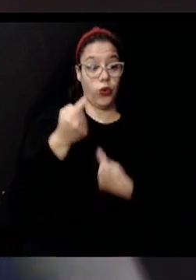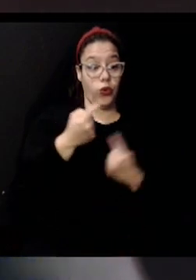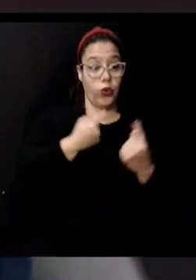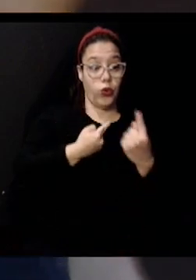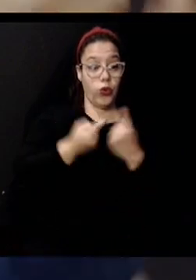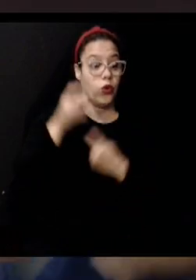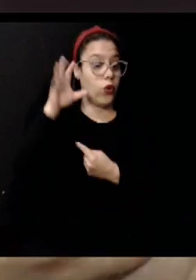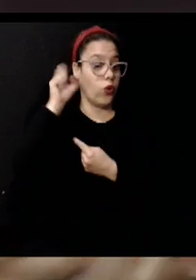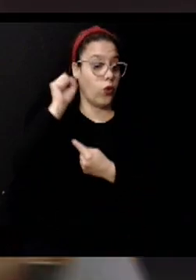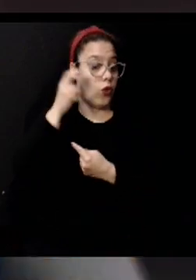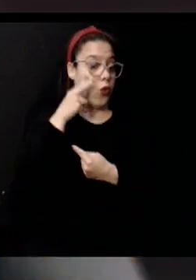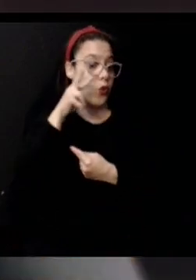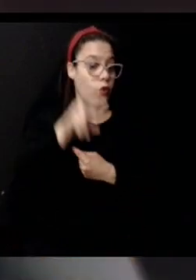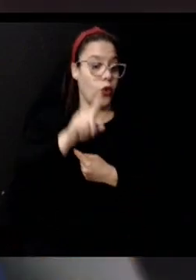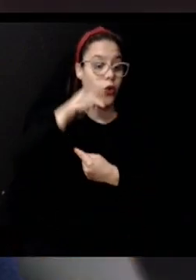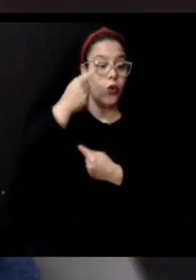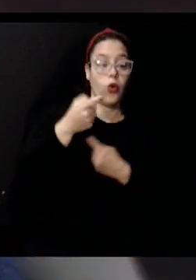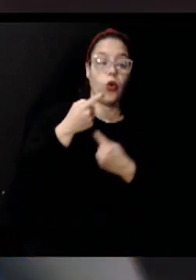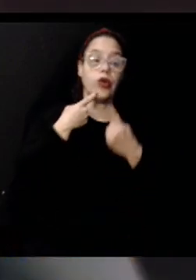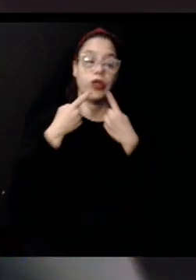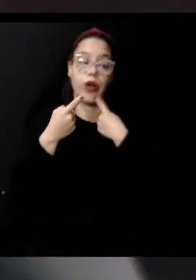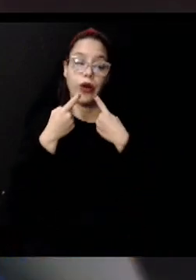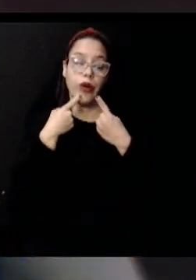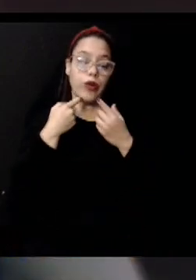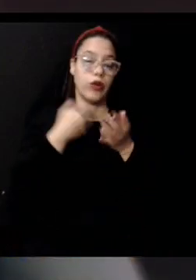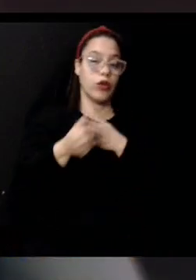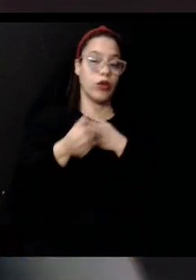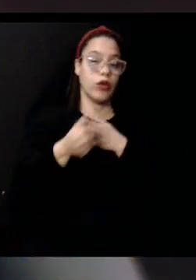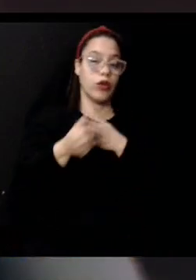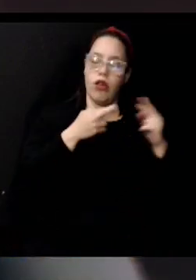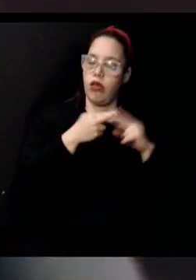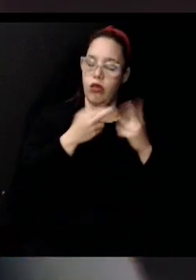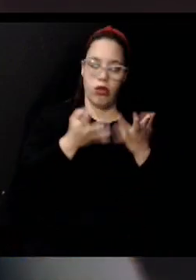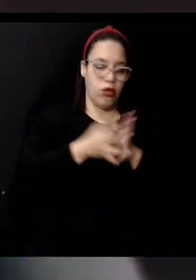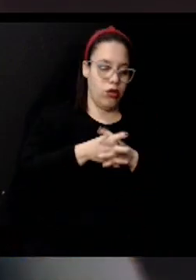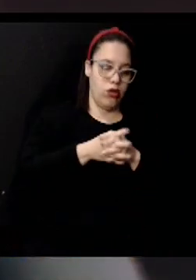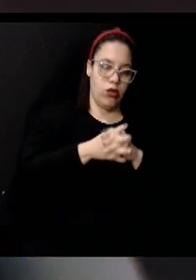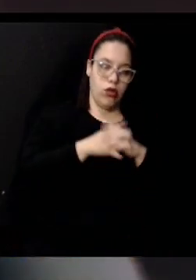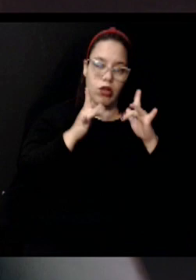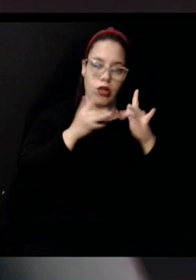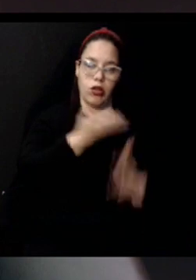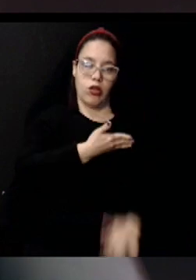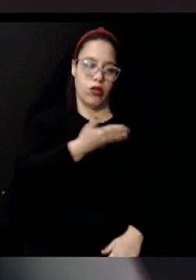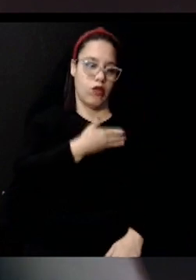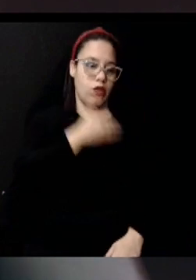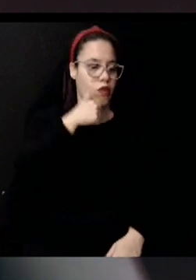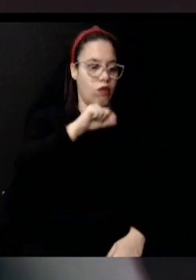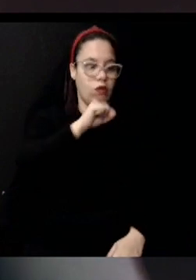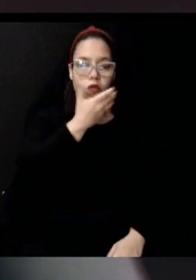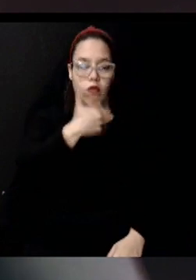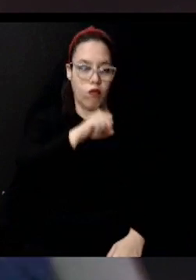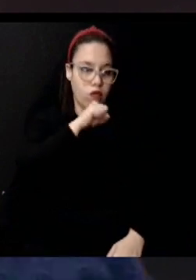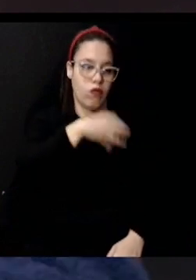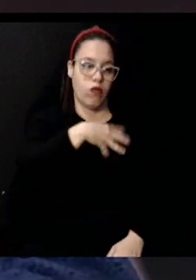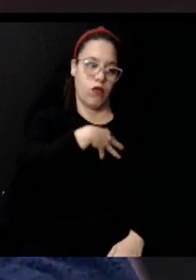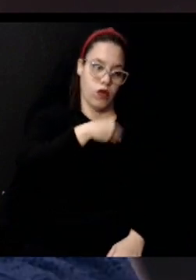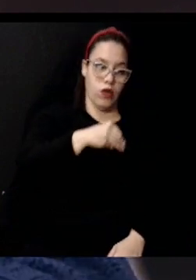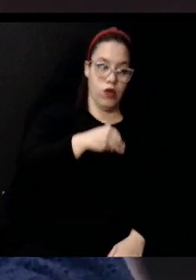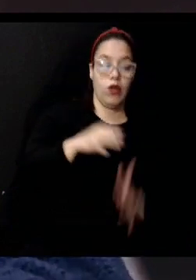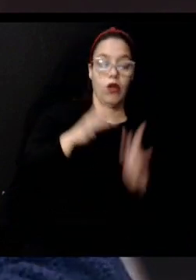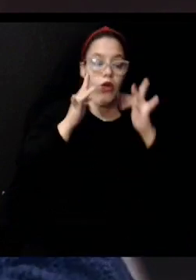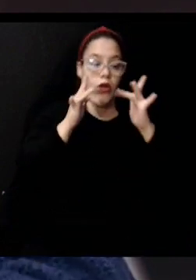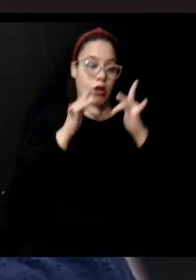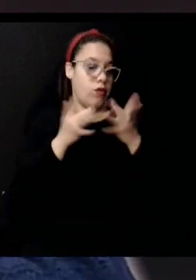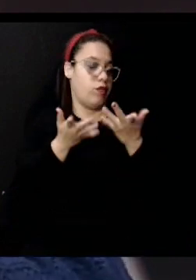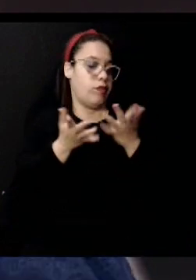o outro, o diálogo. Qualquer relacionamento que seja, de nossa, amizade, de pai e mãe, de marido e mulher, de namorado, de